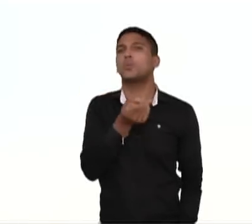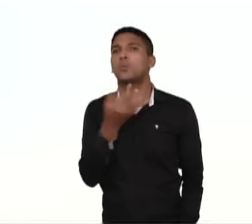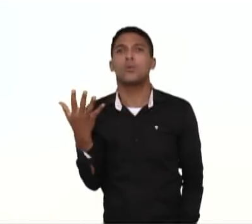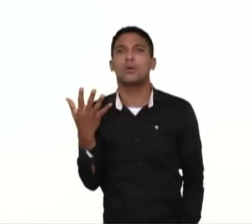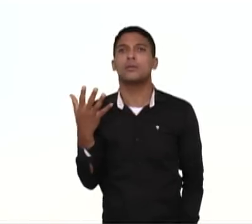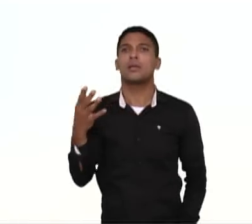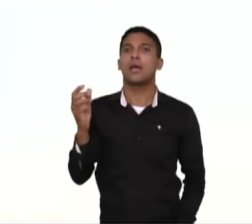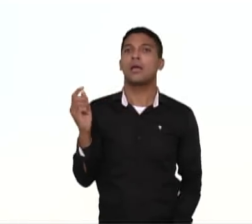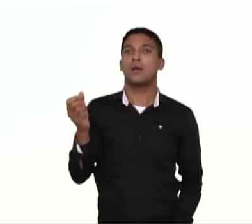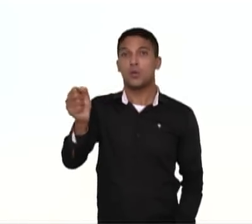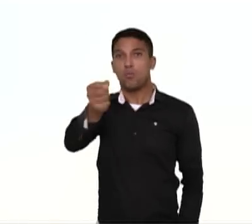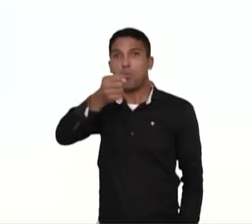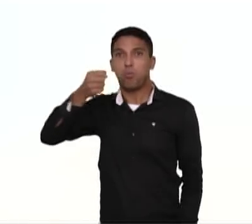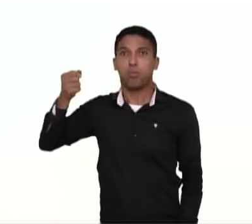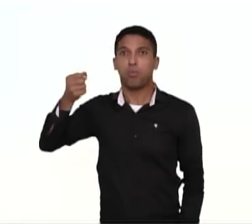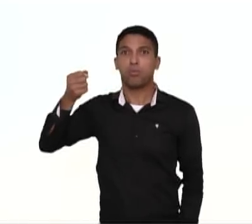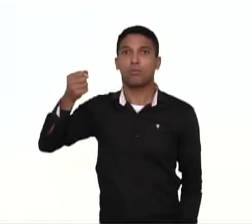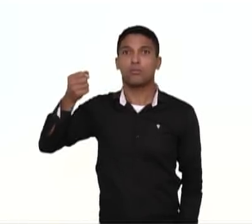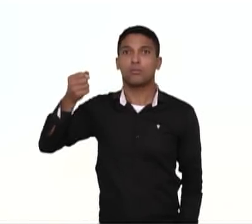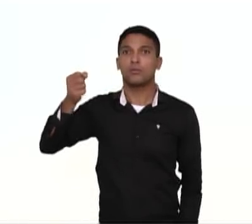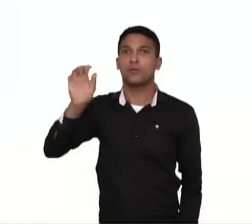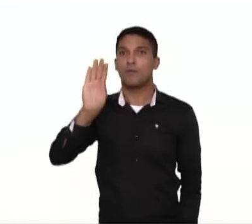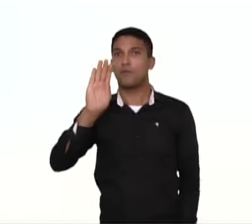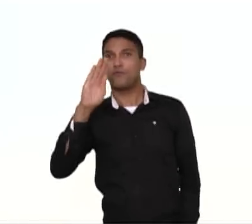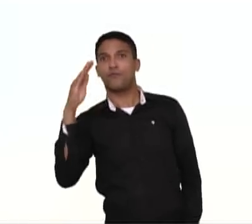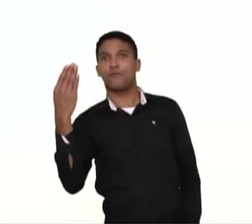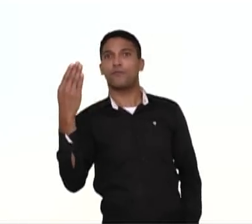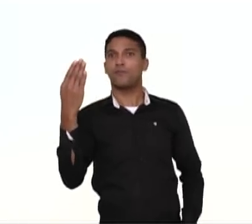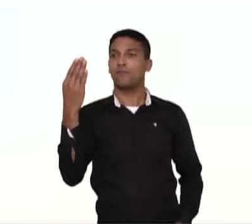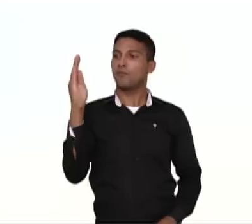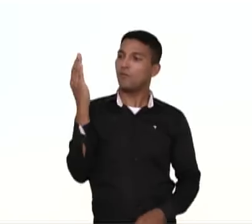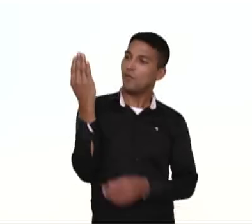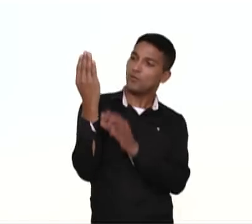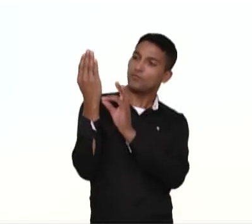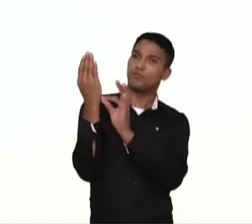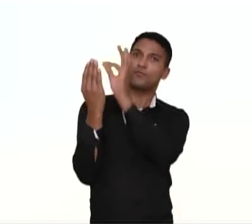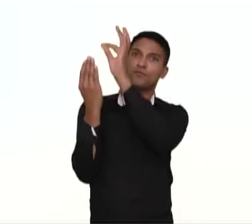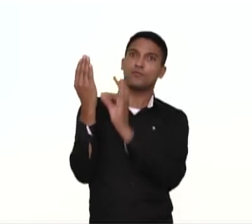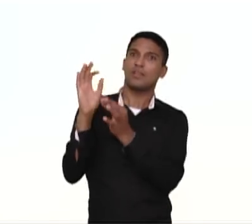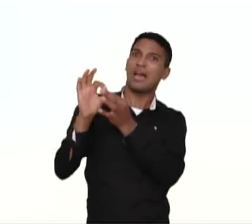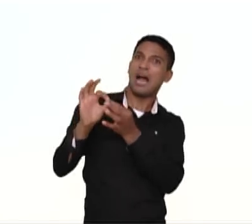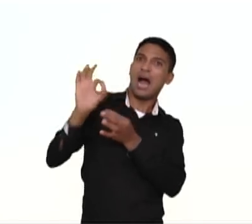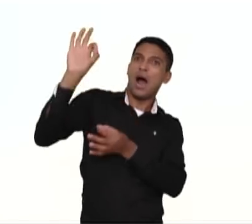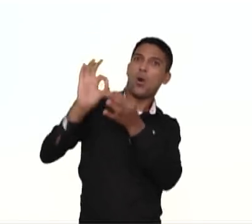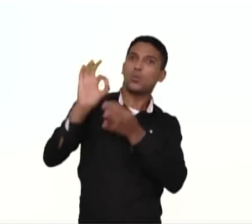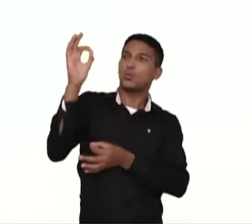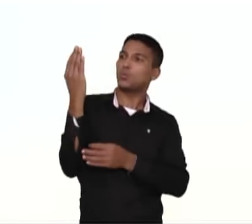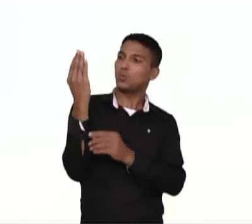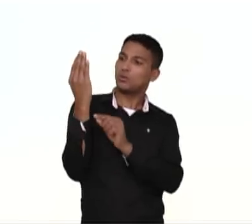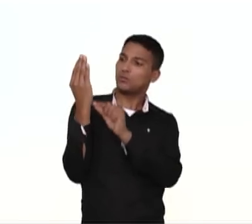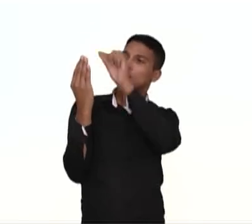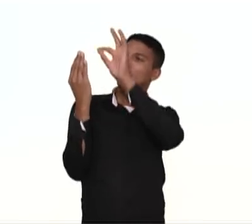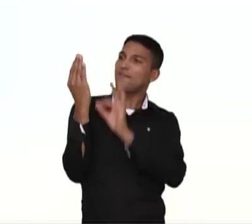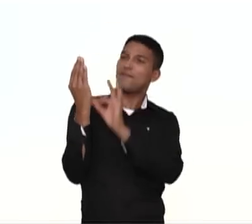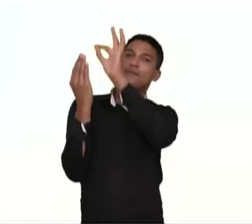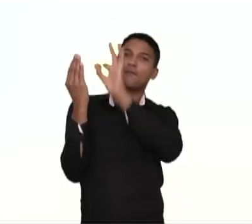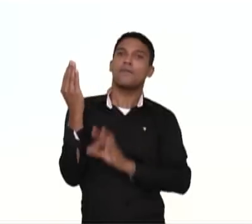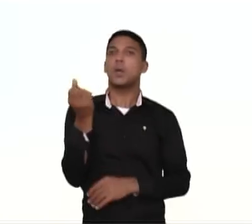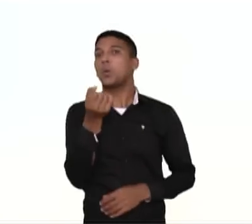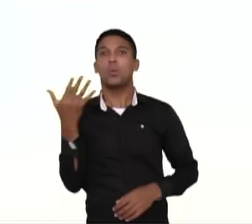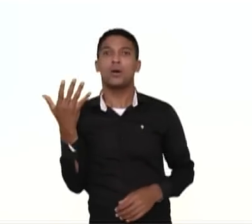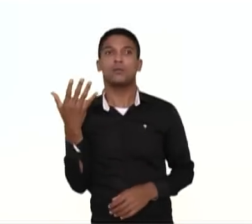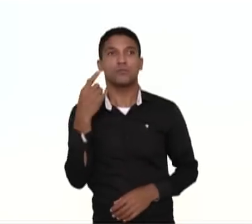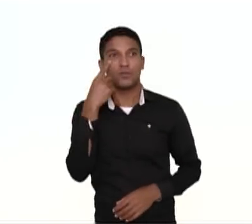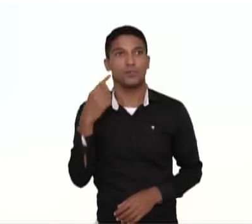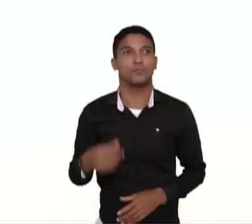1 para 75, altura da porta é x. Então, eu tenho 1 para 75, aí eu pego a minha fraçãozinha que representa a escala